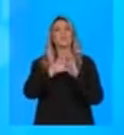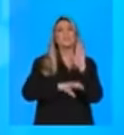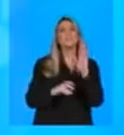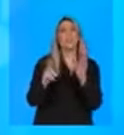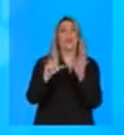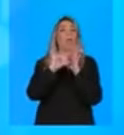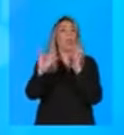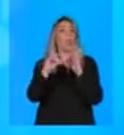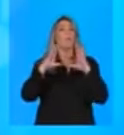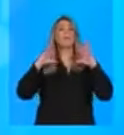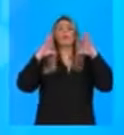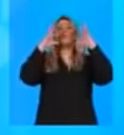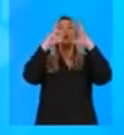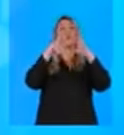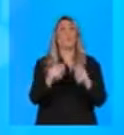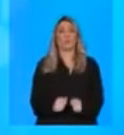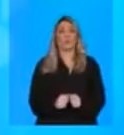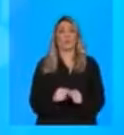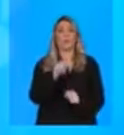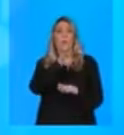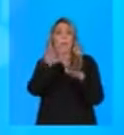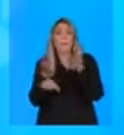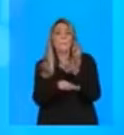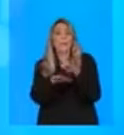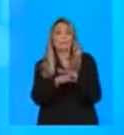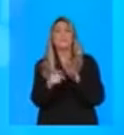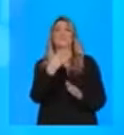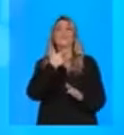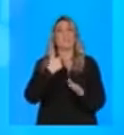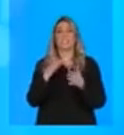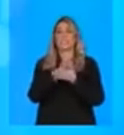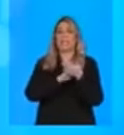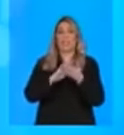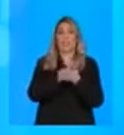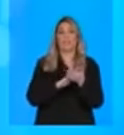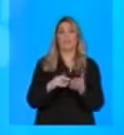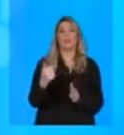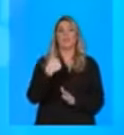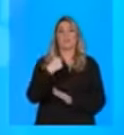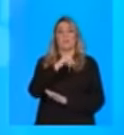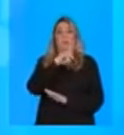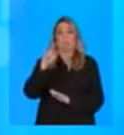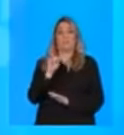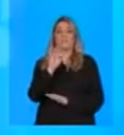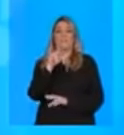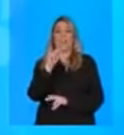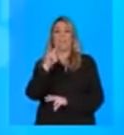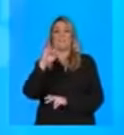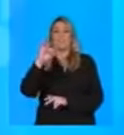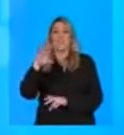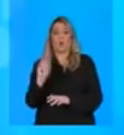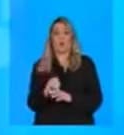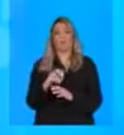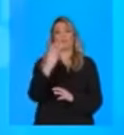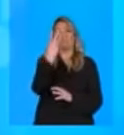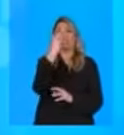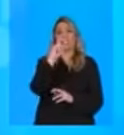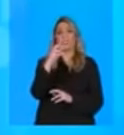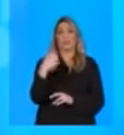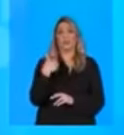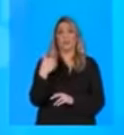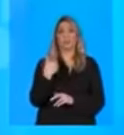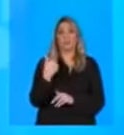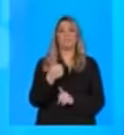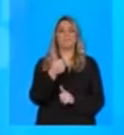valer para todos e não tem que ficar abaixo da vontade de ninguém eu sou Flávio bolsonaro tenho 35 anos sou advogado